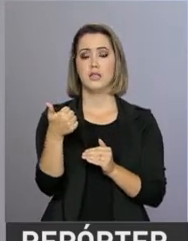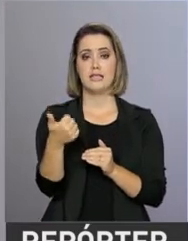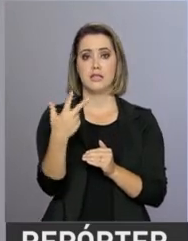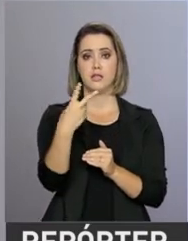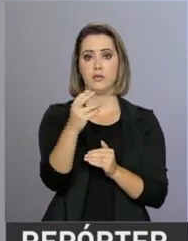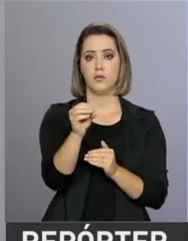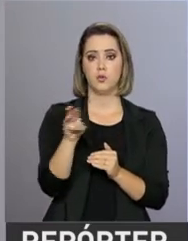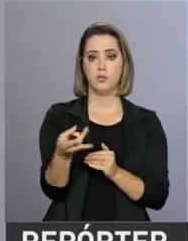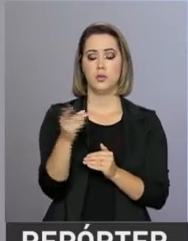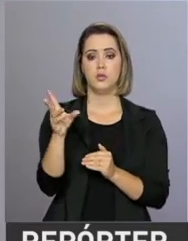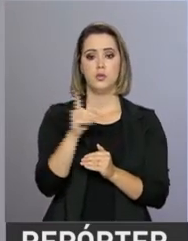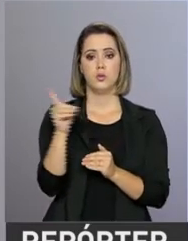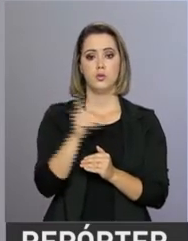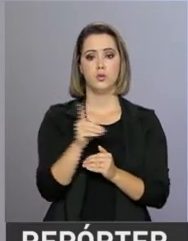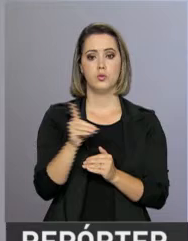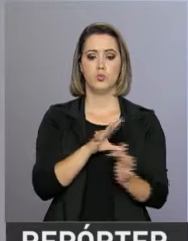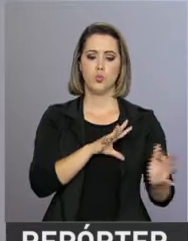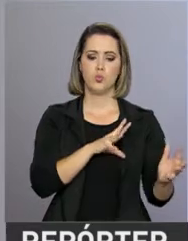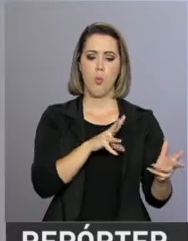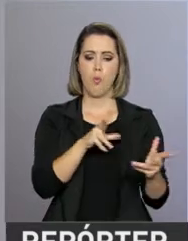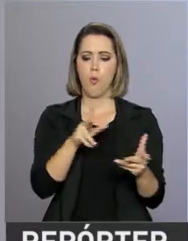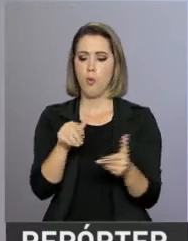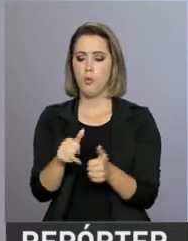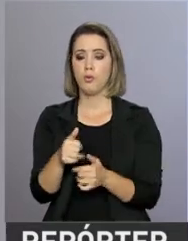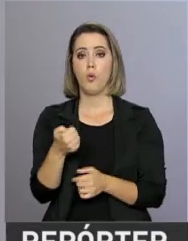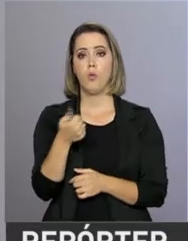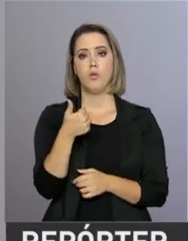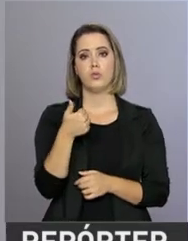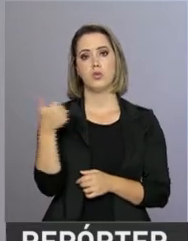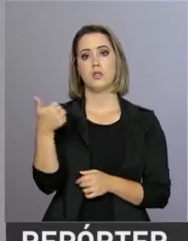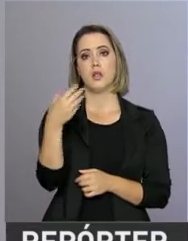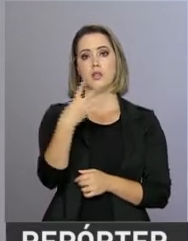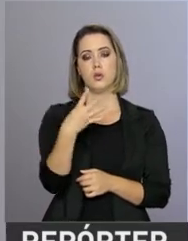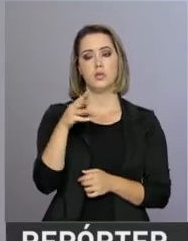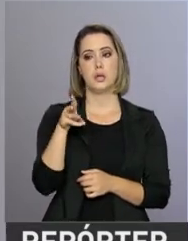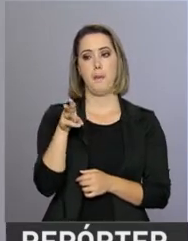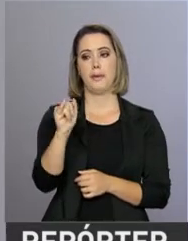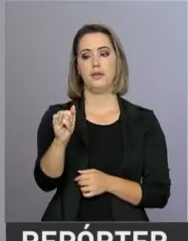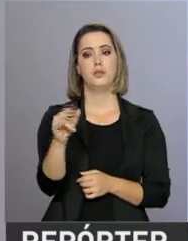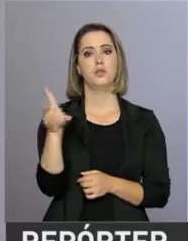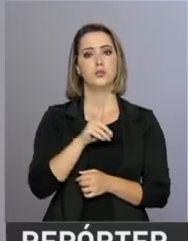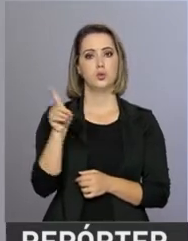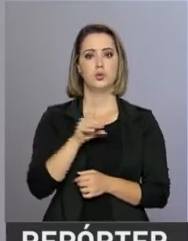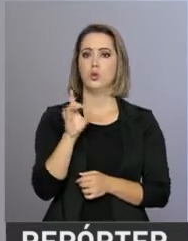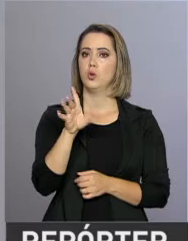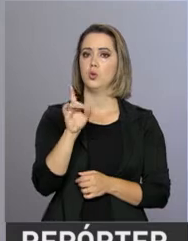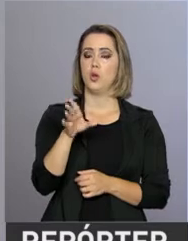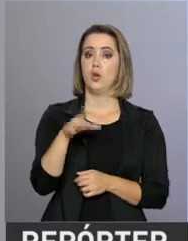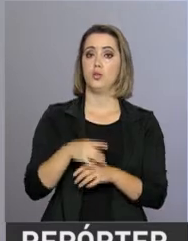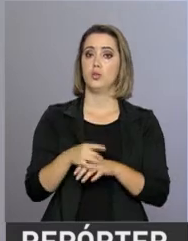de dólares. No universo de quase 14 bilhões de dólares de exportações somente de